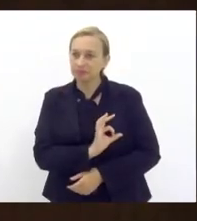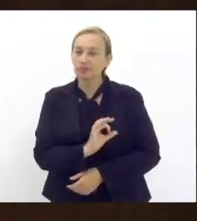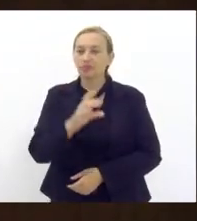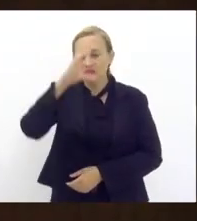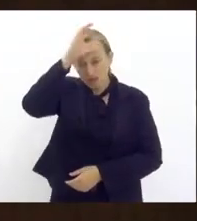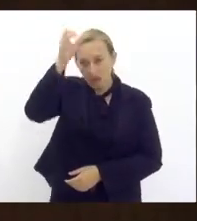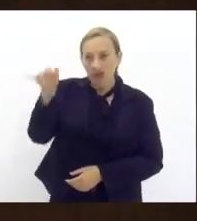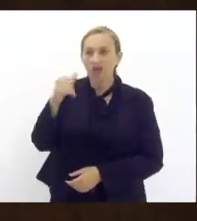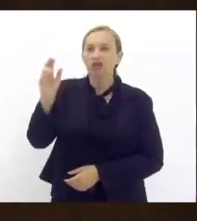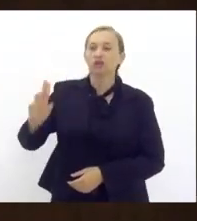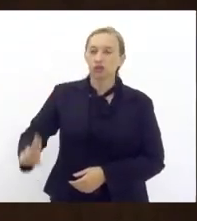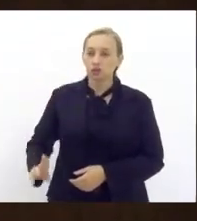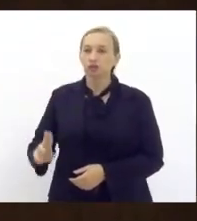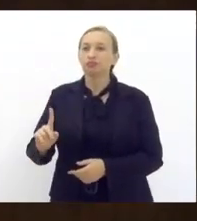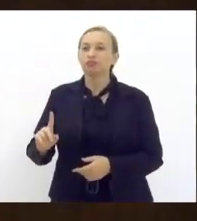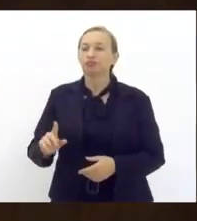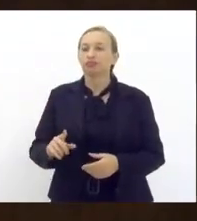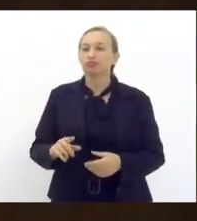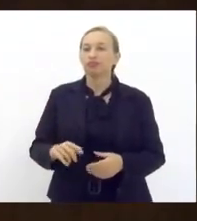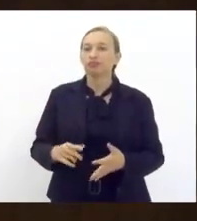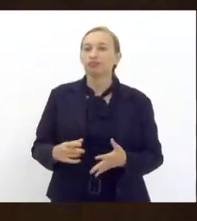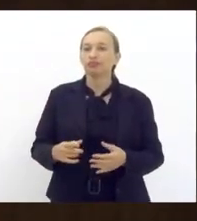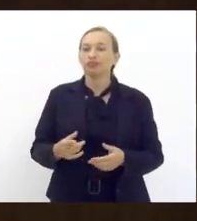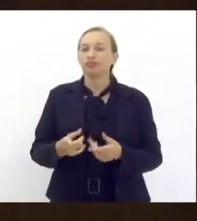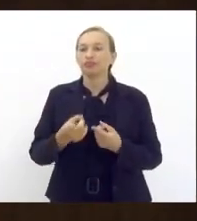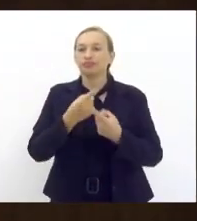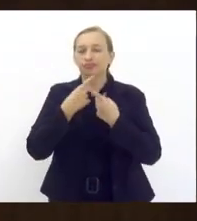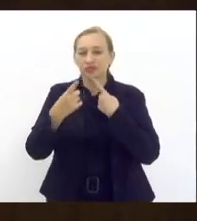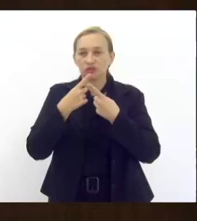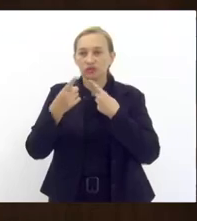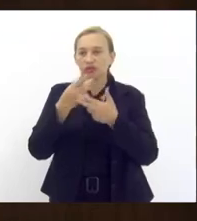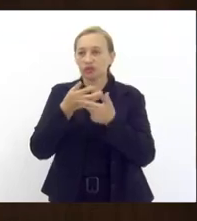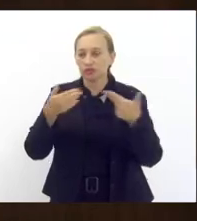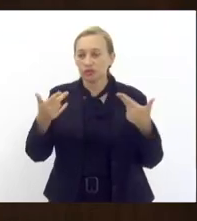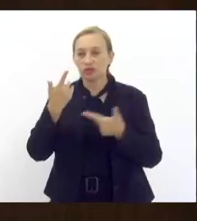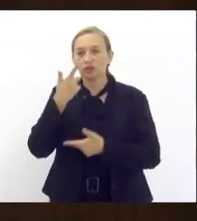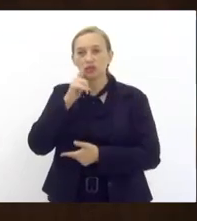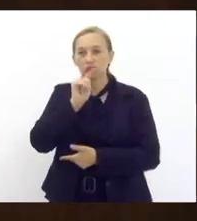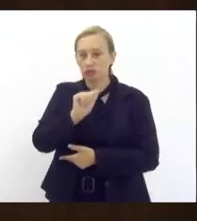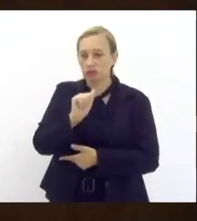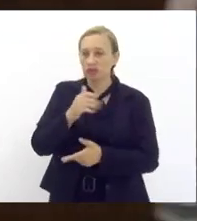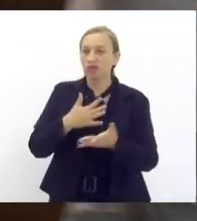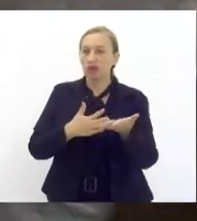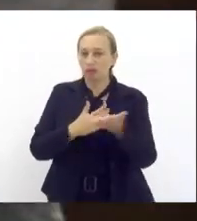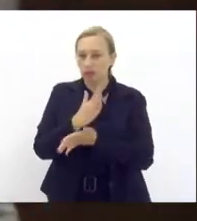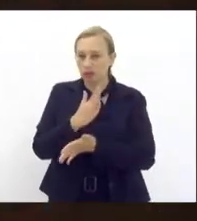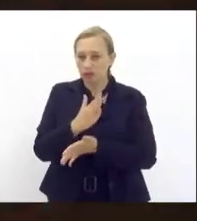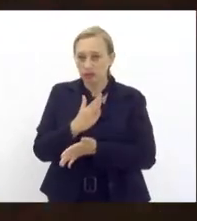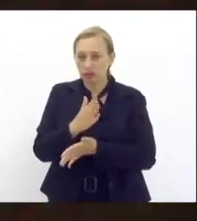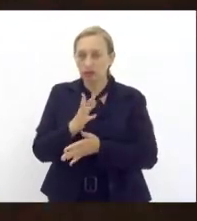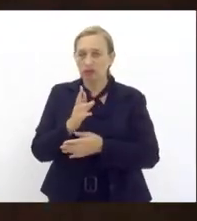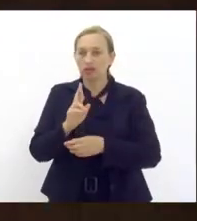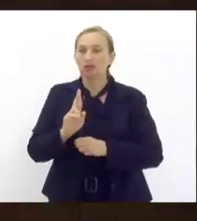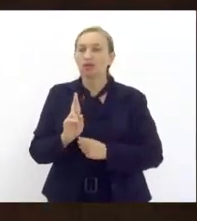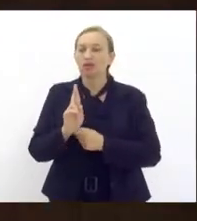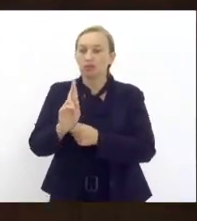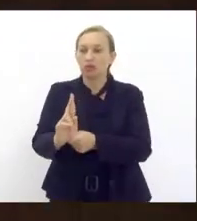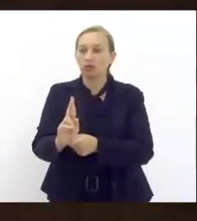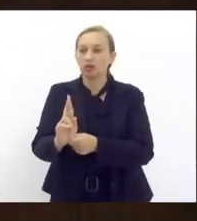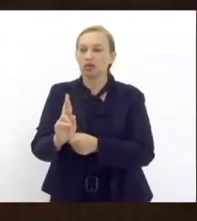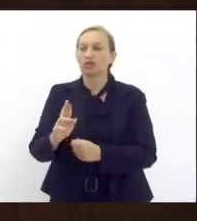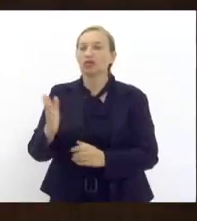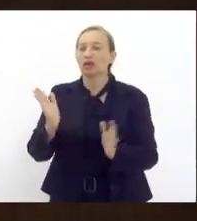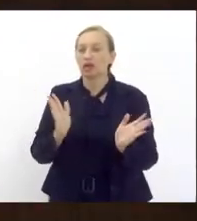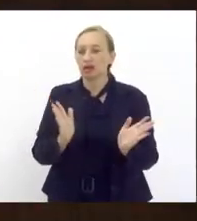tia Ju, que fizemos incansáveis discussões para que a gente conseguisse aprovar essa procuradoria aqui. O Rio de